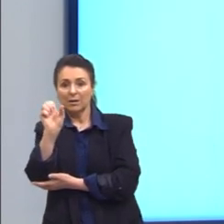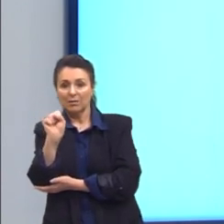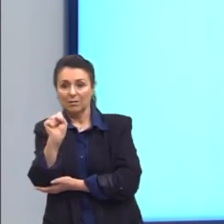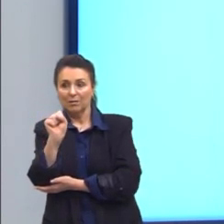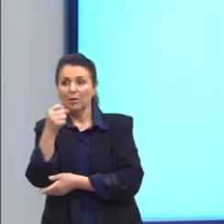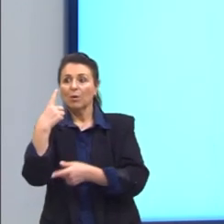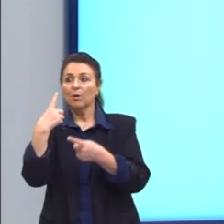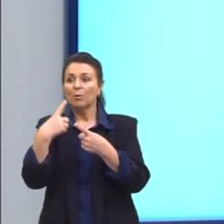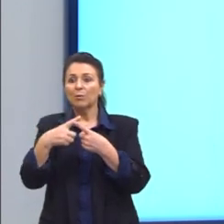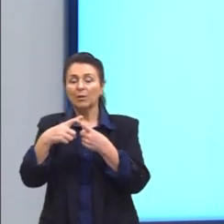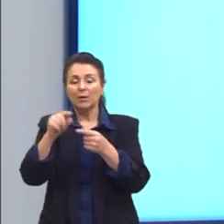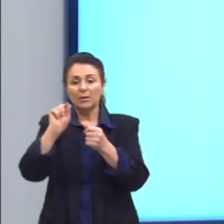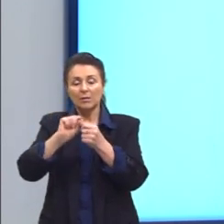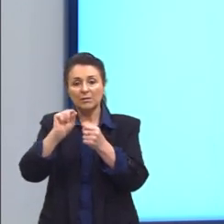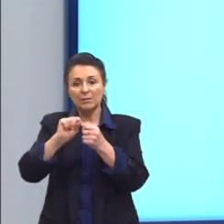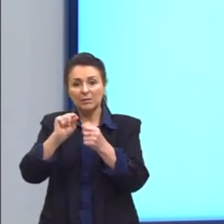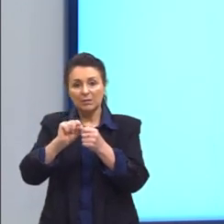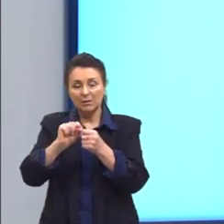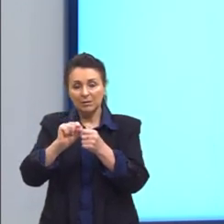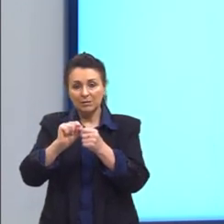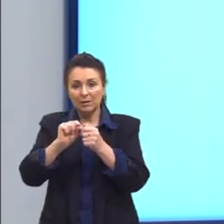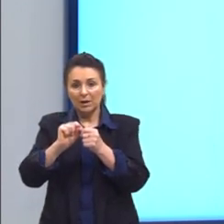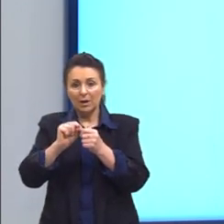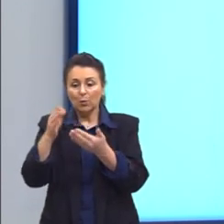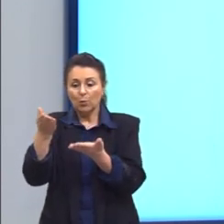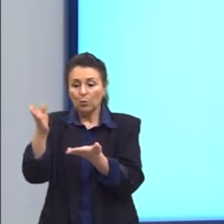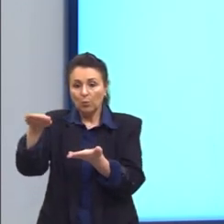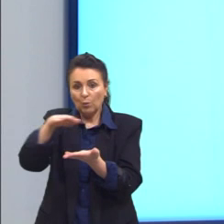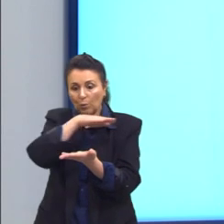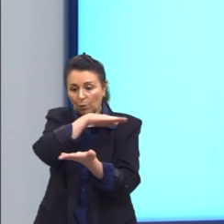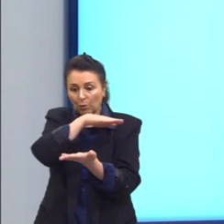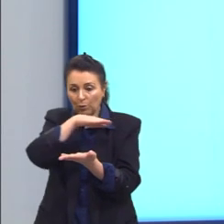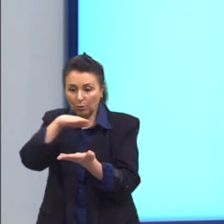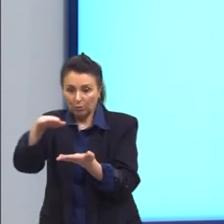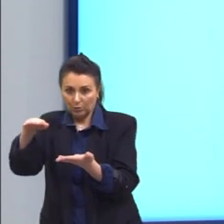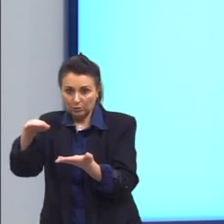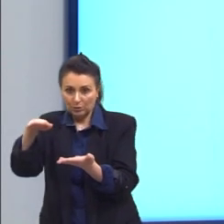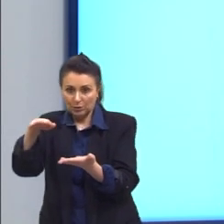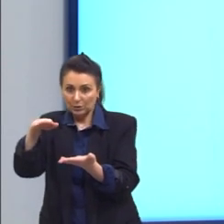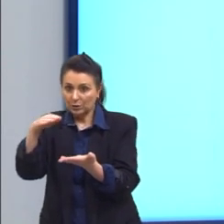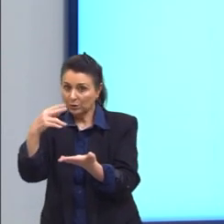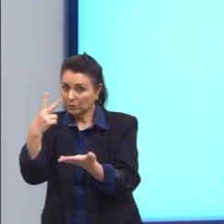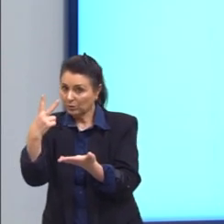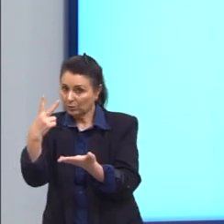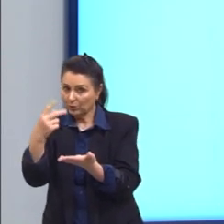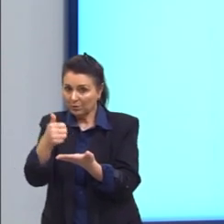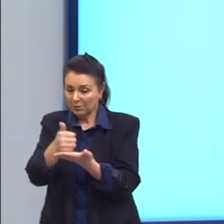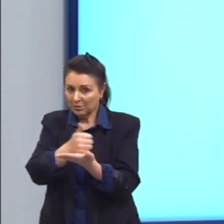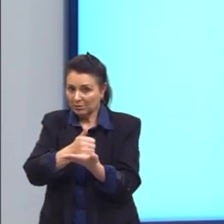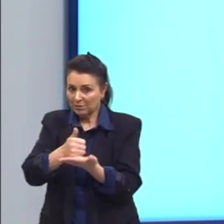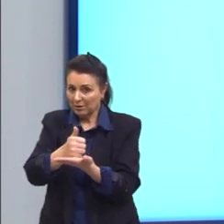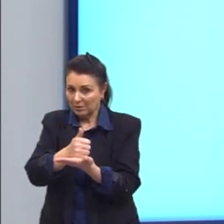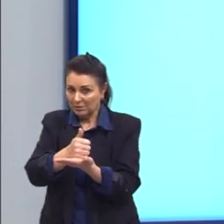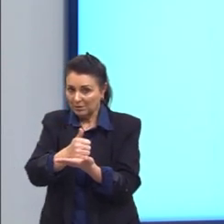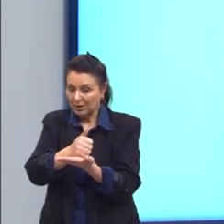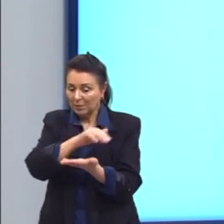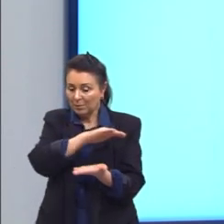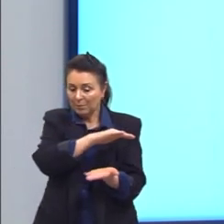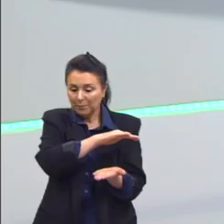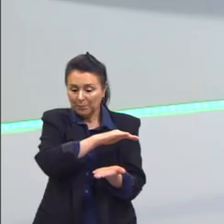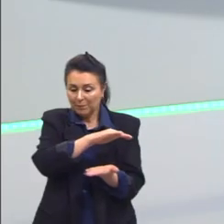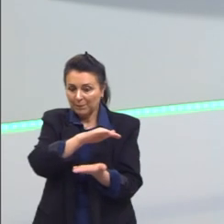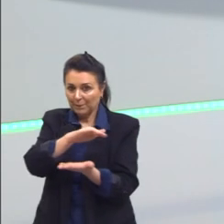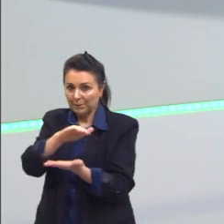fizer esse corte Aqui nós temos que essas duas bases da nossa pirâmide são paralelas